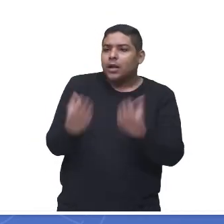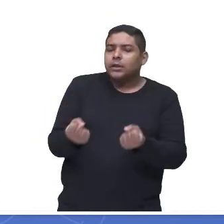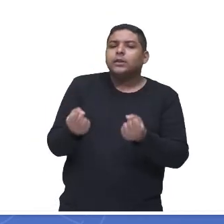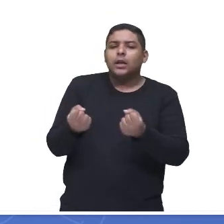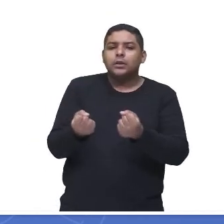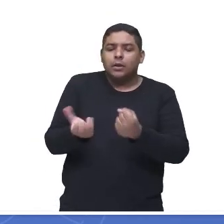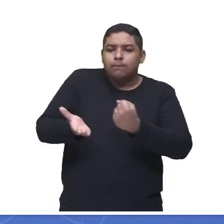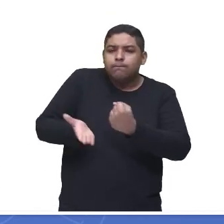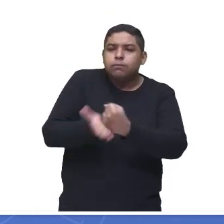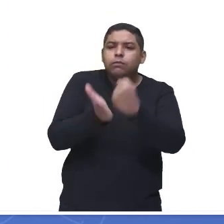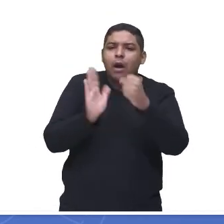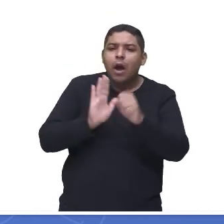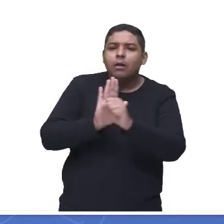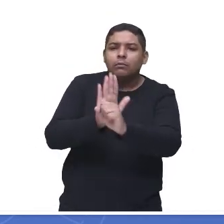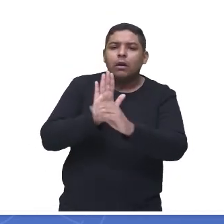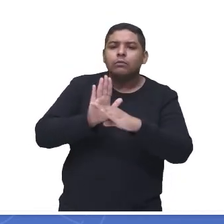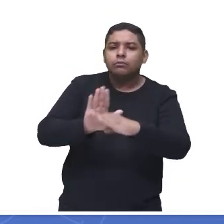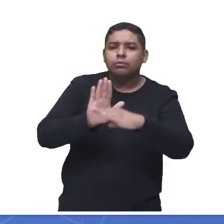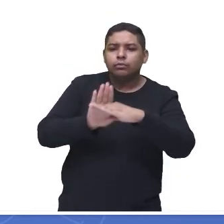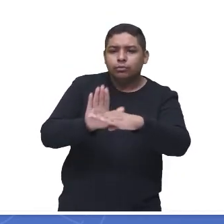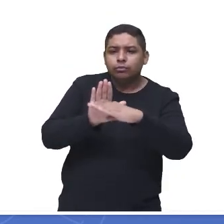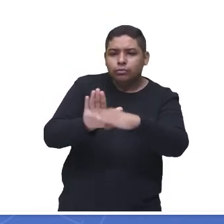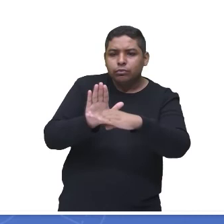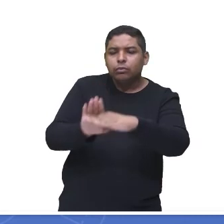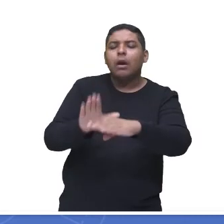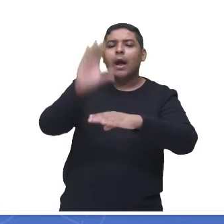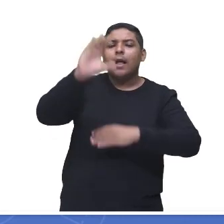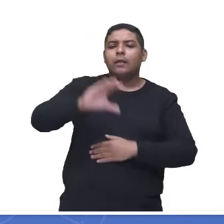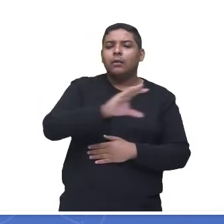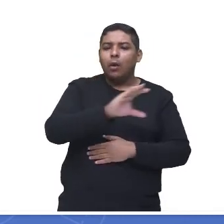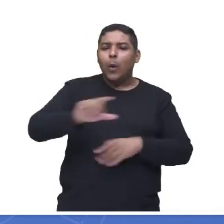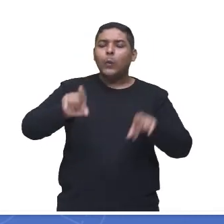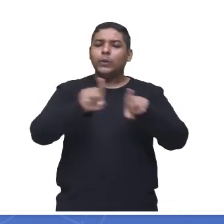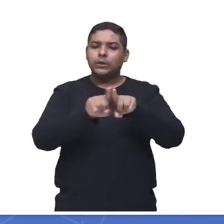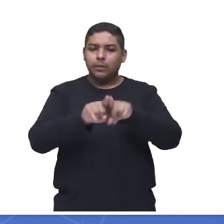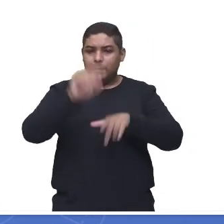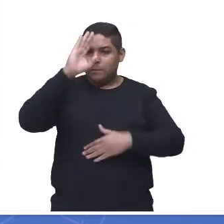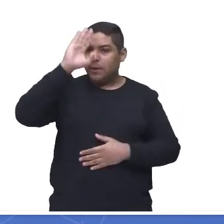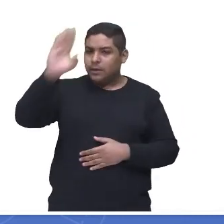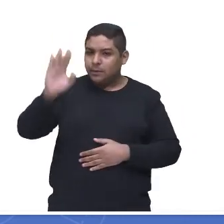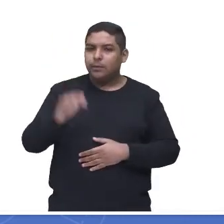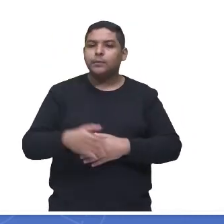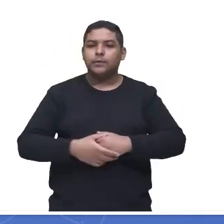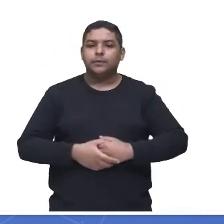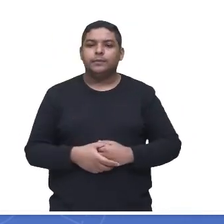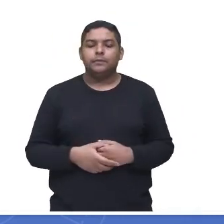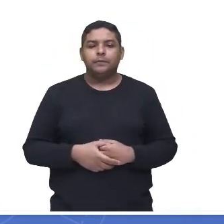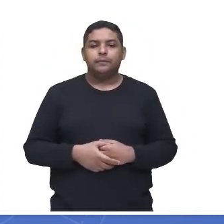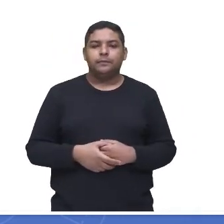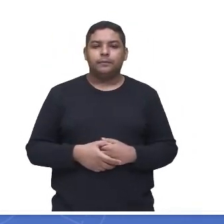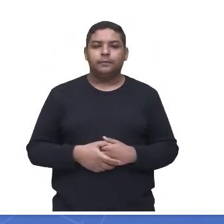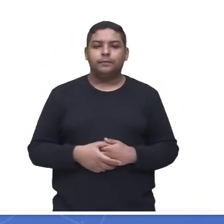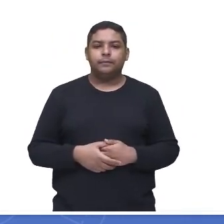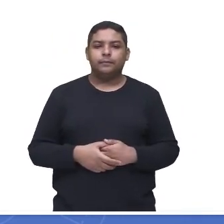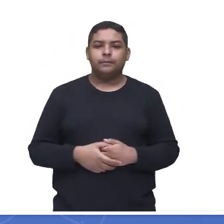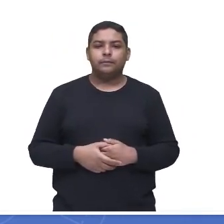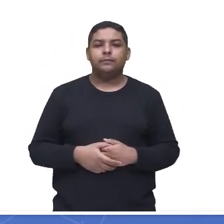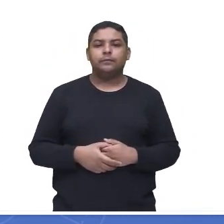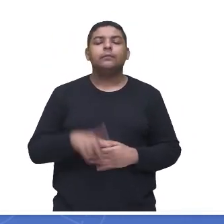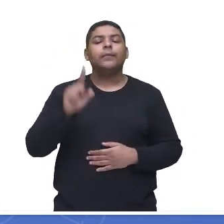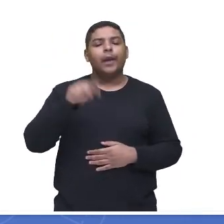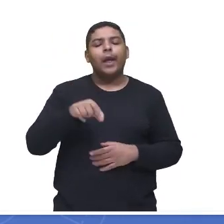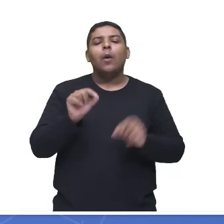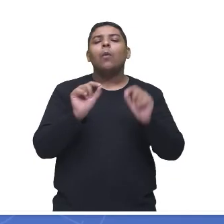amparo religioso da igreja, católica principalmente, né? E também a questão da economia, né? Como é que